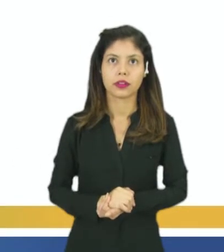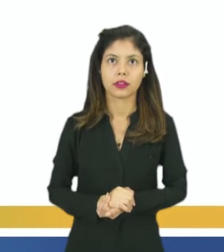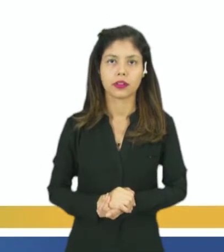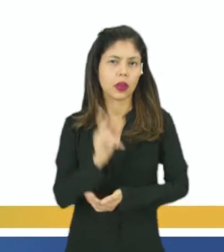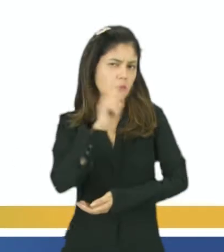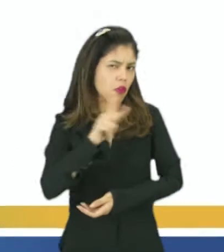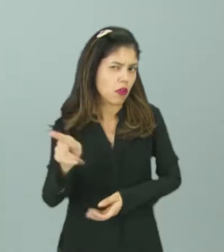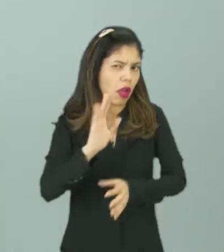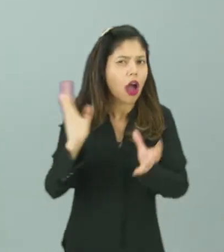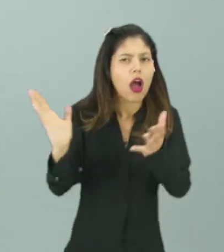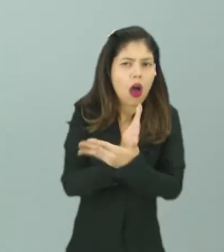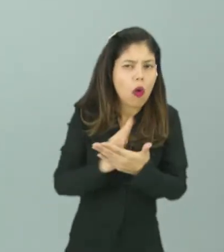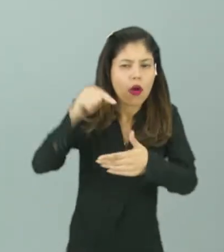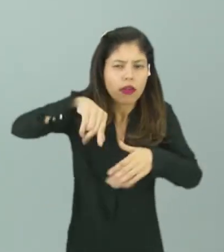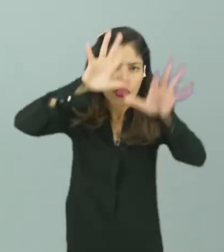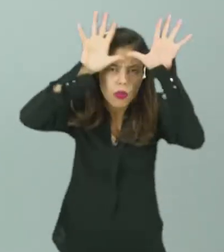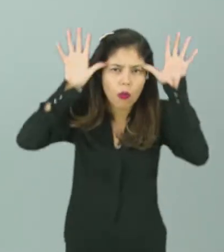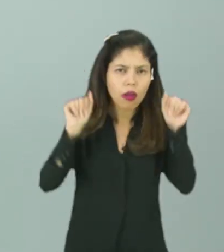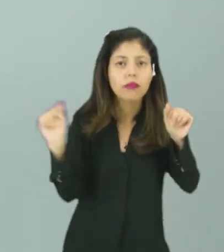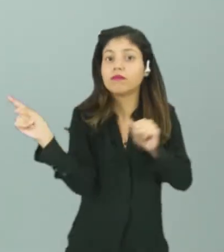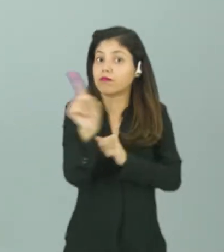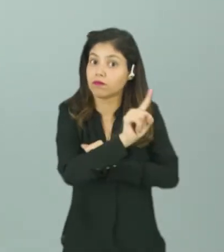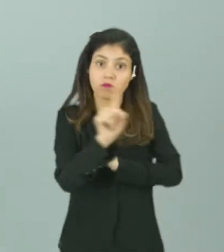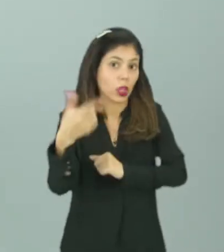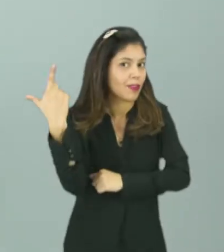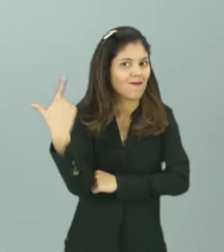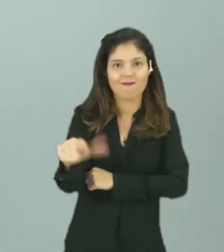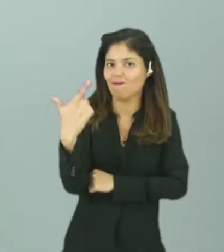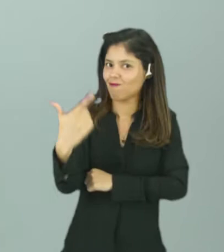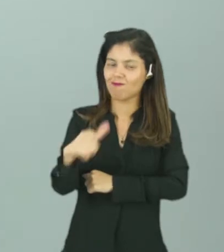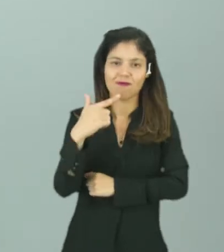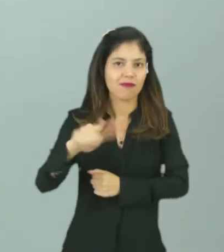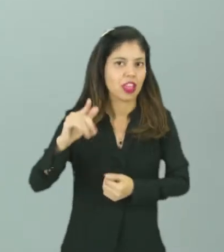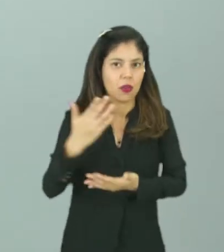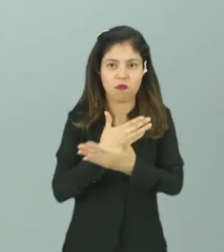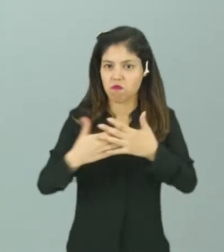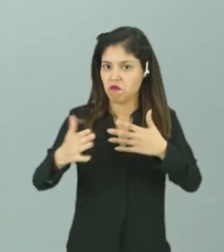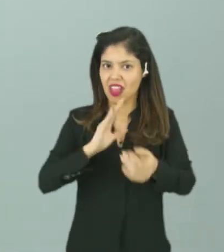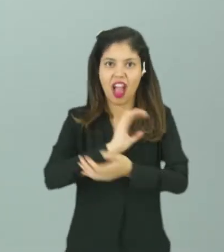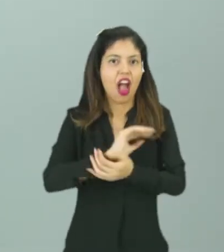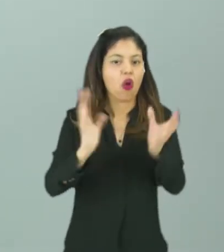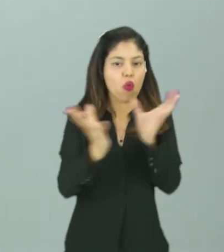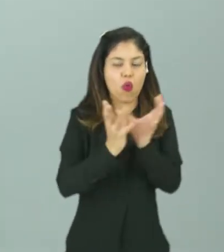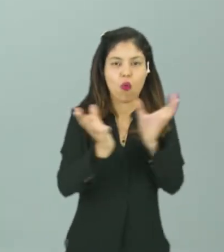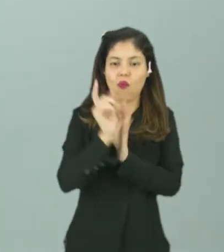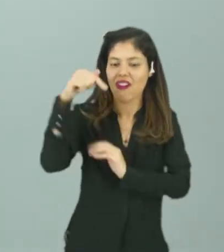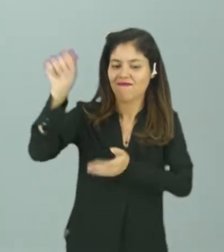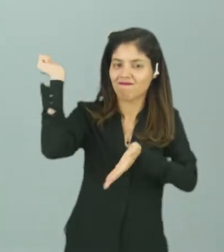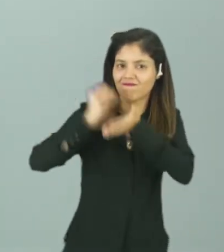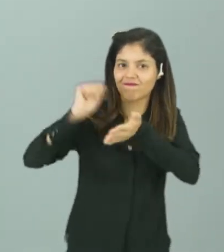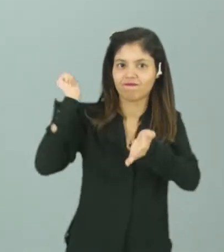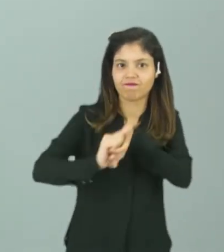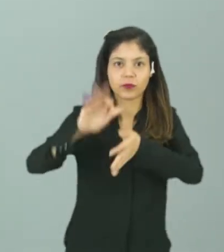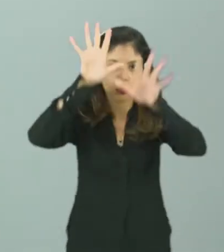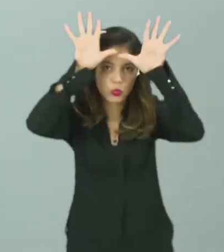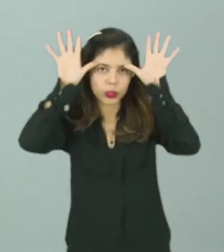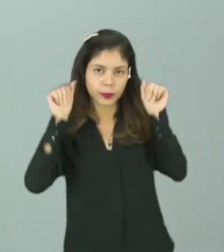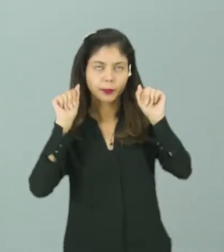alguma comunidade quilombola no Acre? Não, nós não temos nenhuma comunidade registrada no Acre, tá, pessoal?